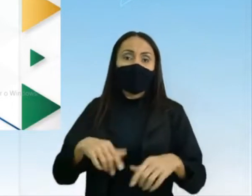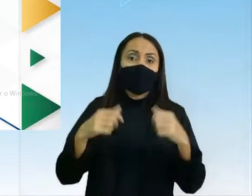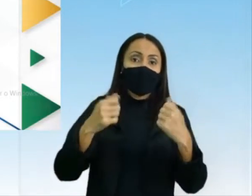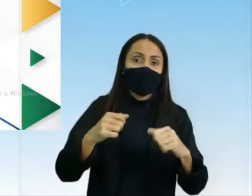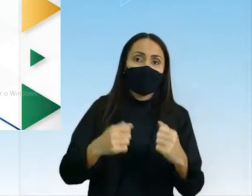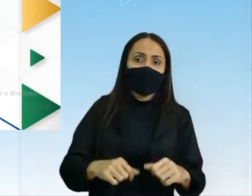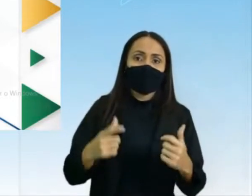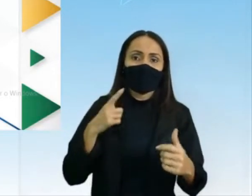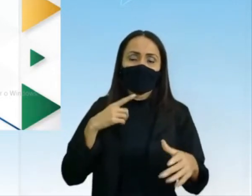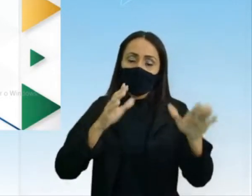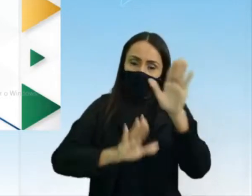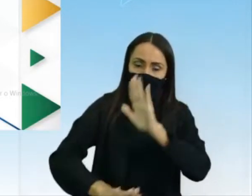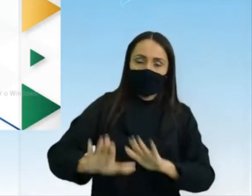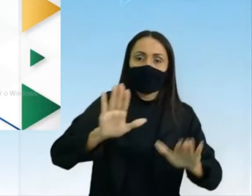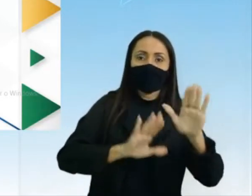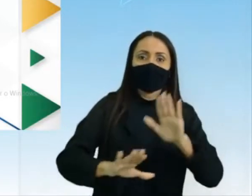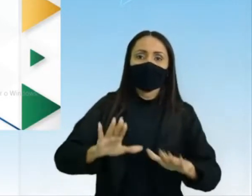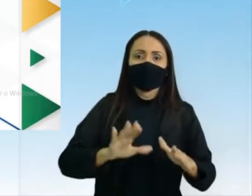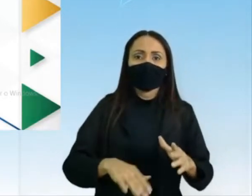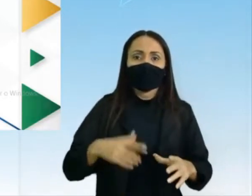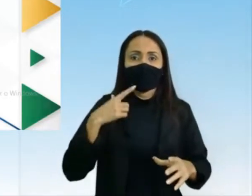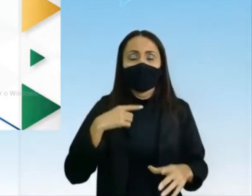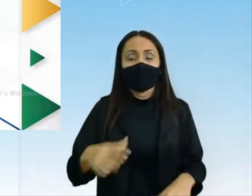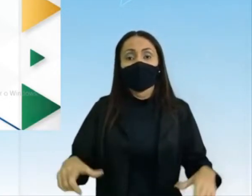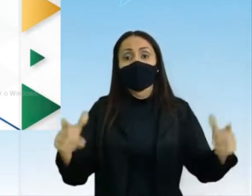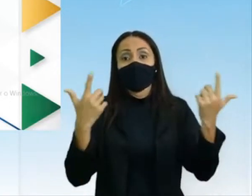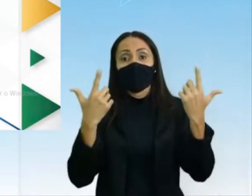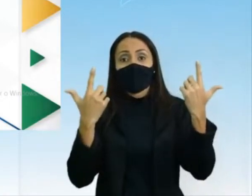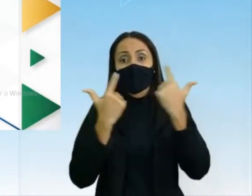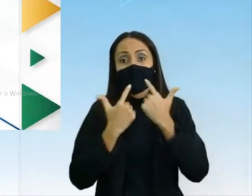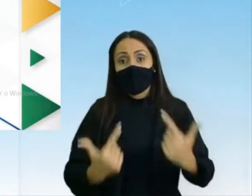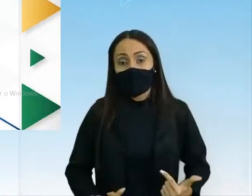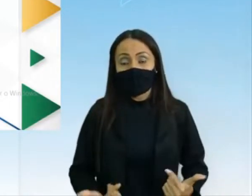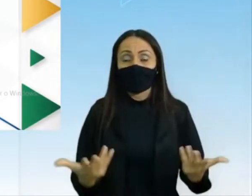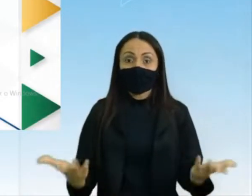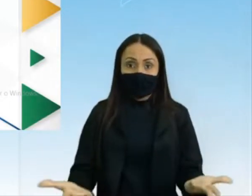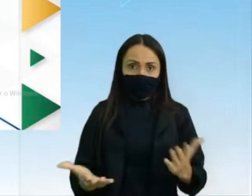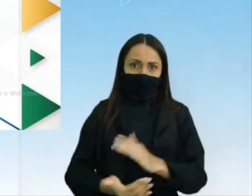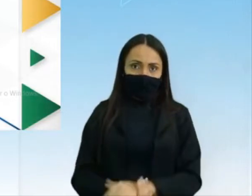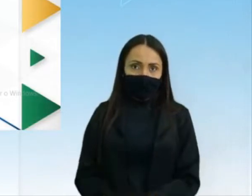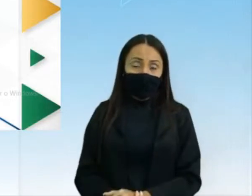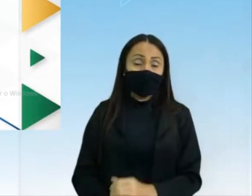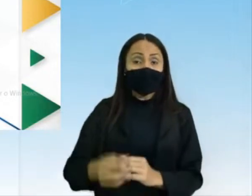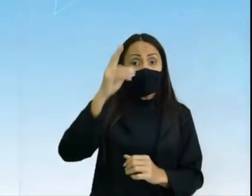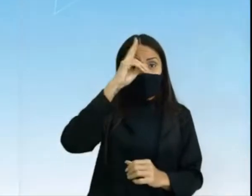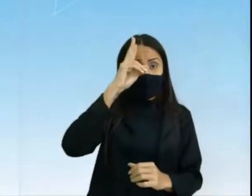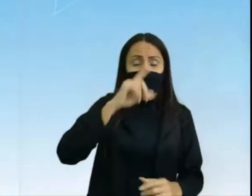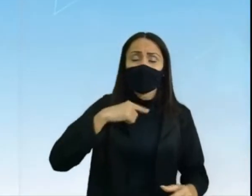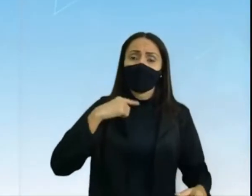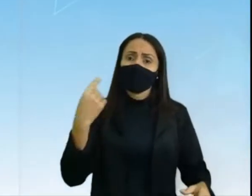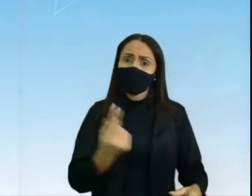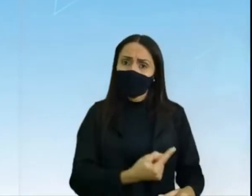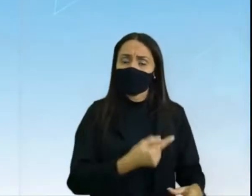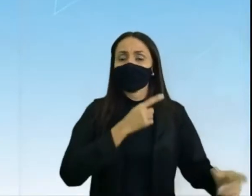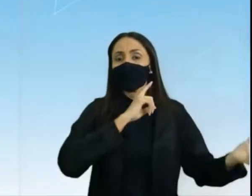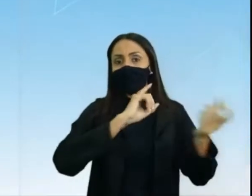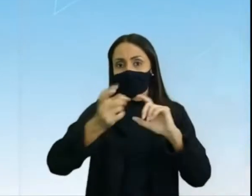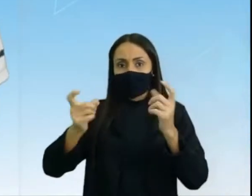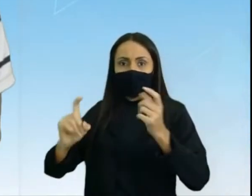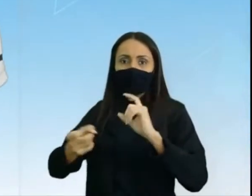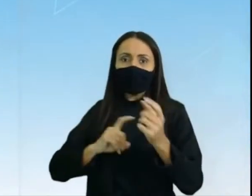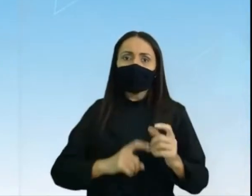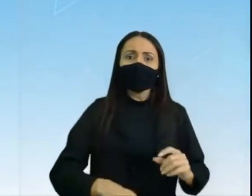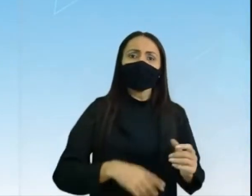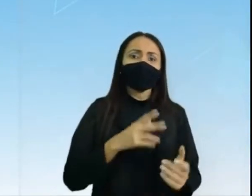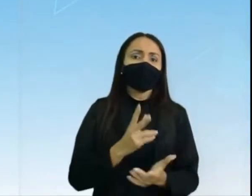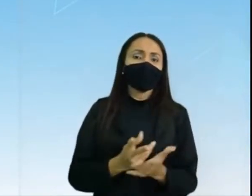ser feito com cuidado, com a questão da linguagem. Lembram quando nós aqui debatemos que todo texto ele